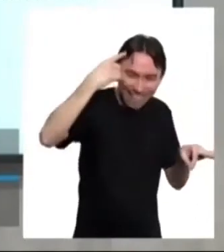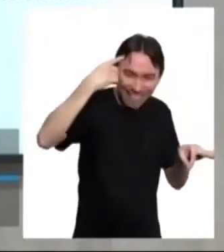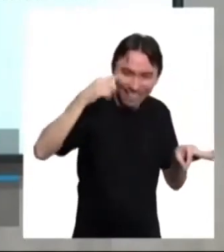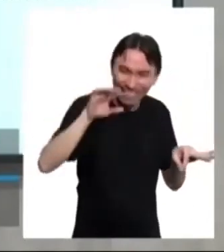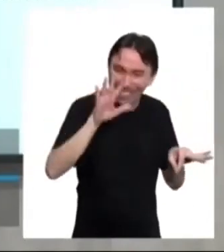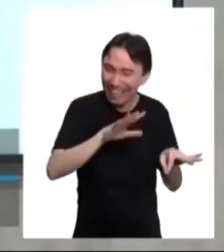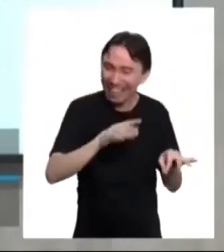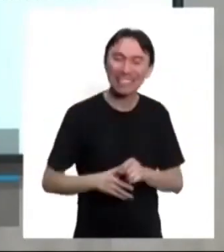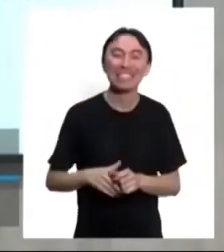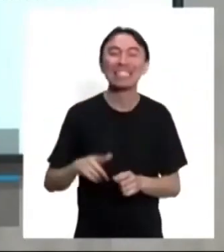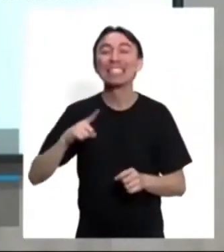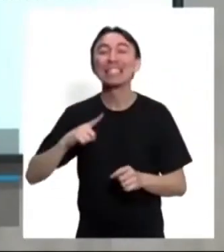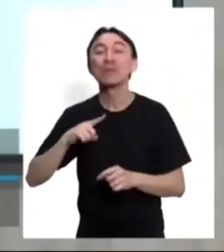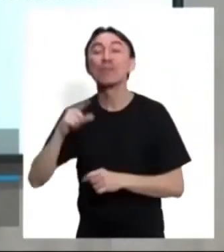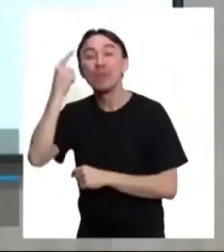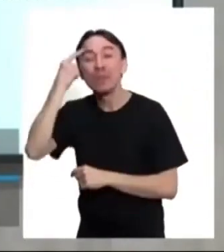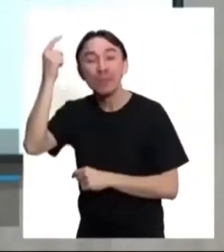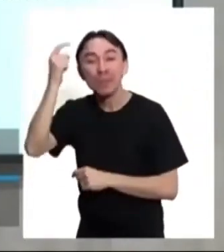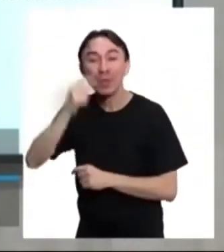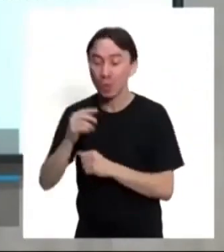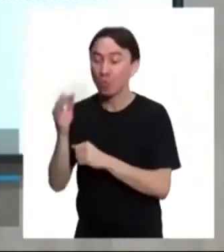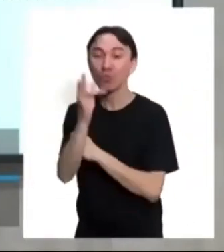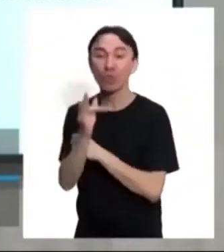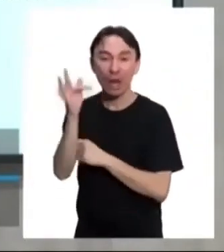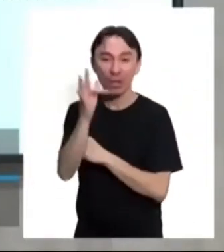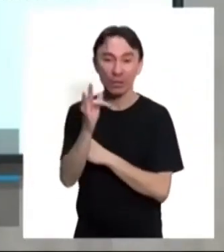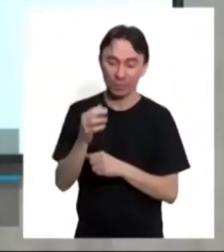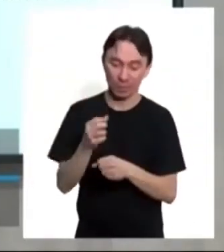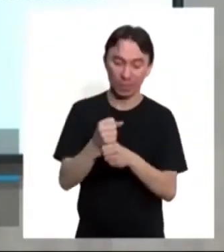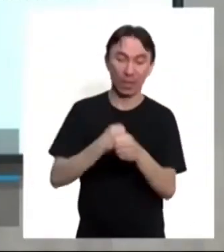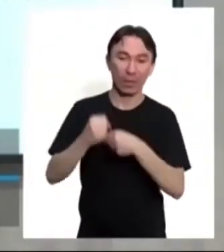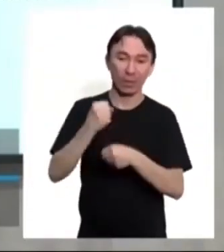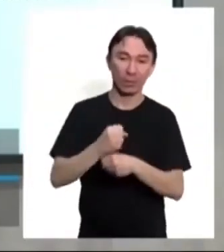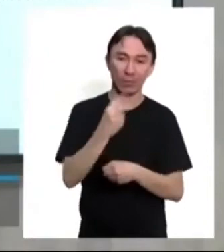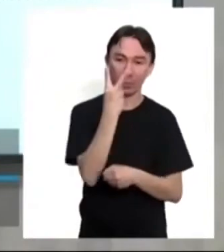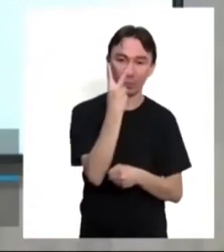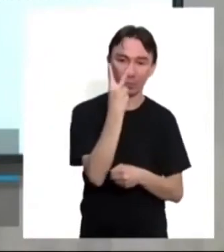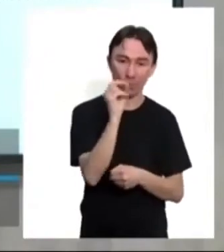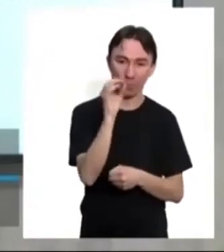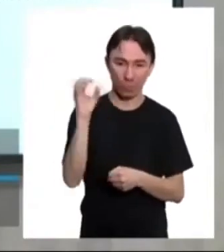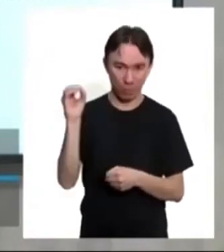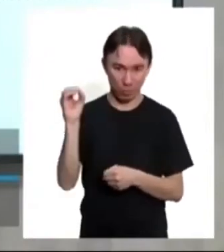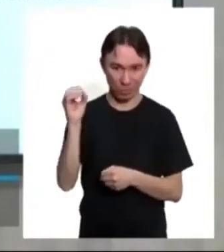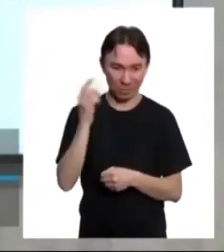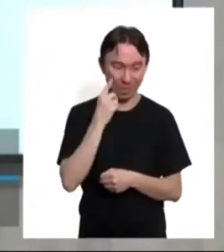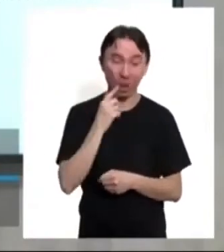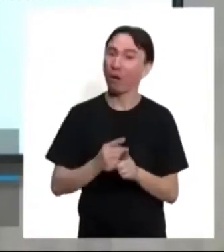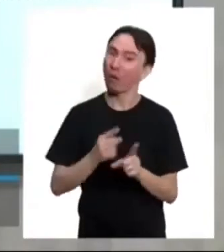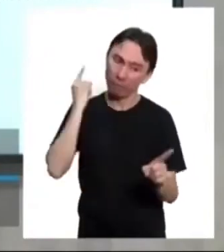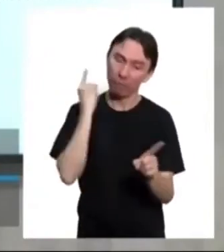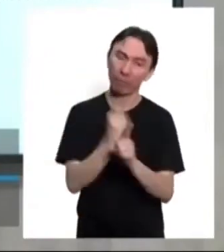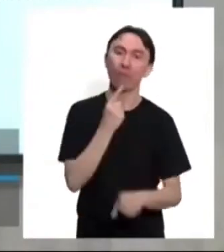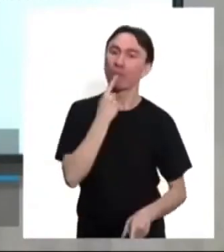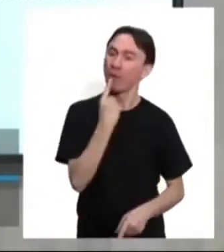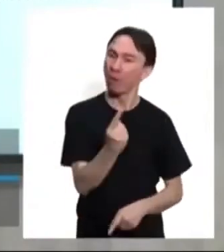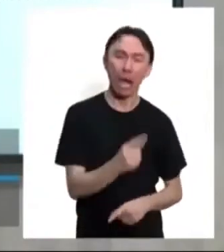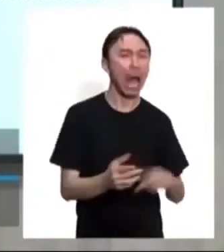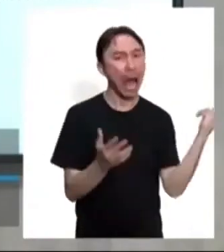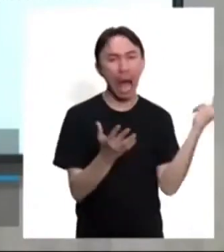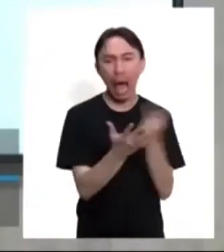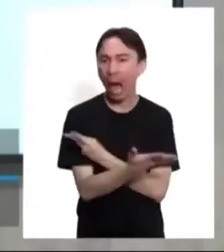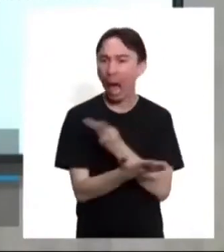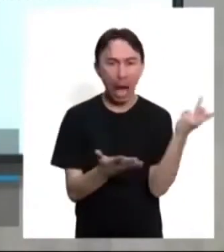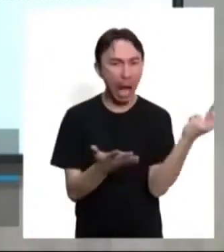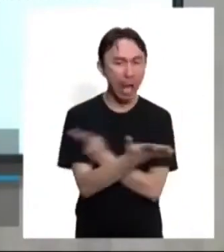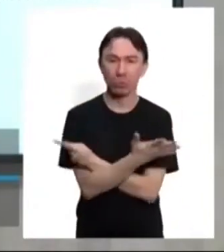uma universidade no ano de 2000 que falou que isso aí estava errado, certo? E aí, então, fizeram a